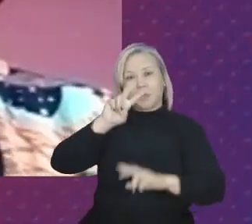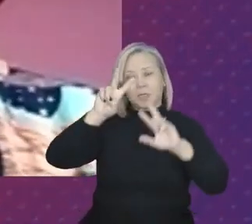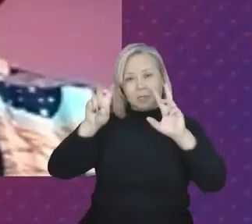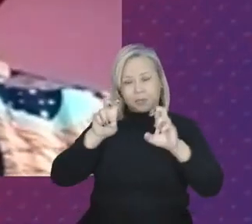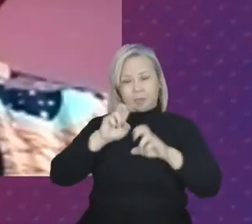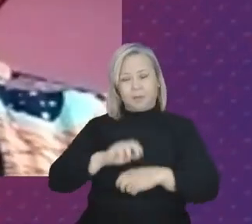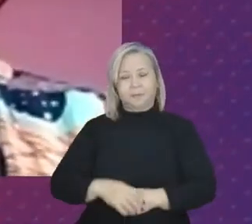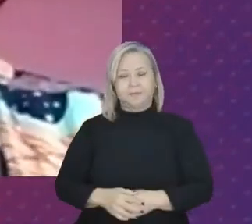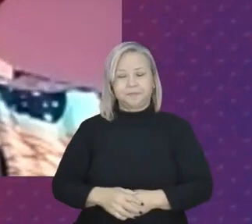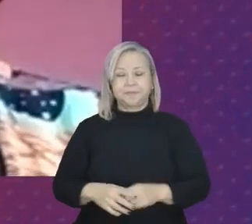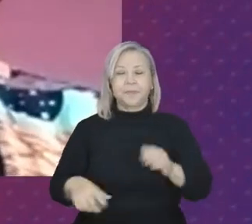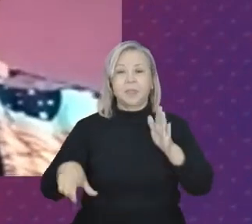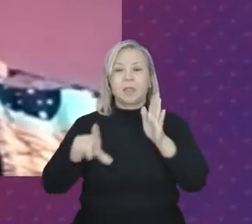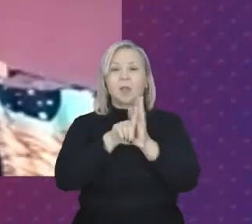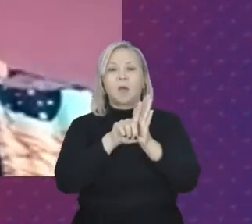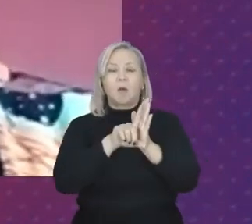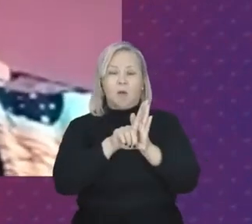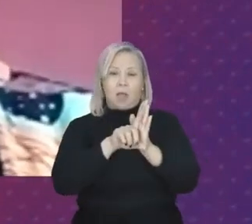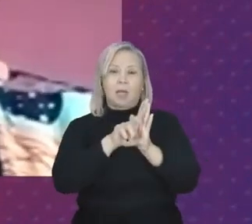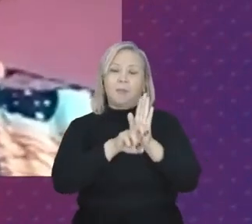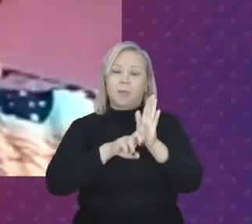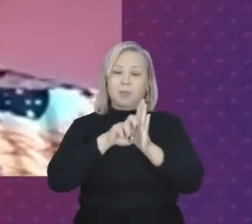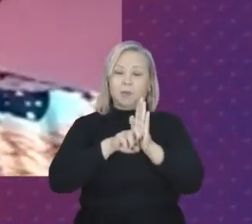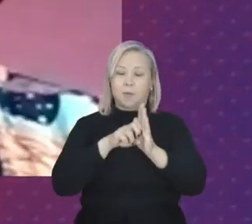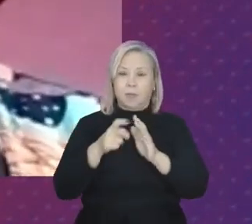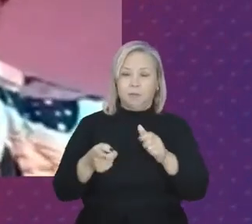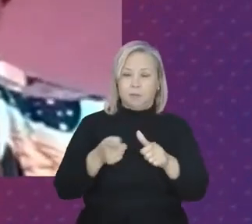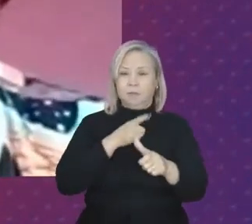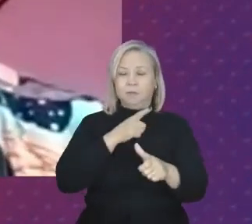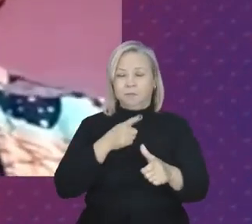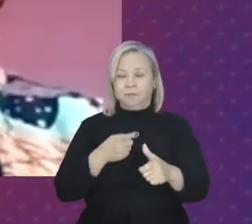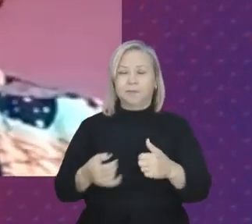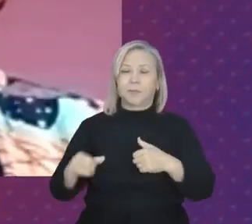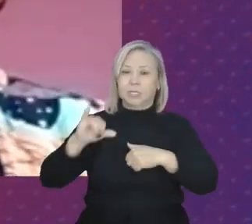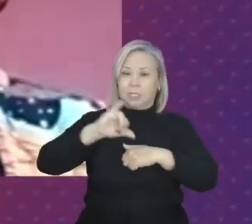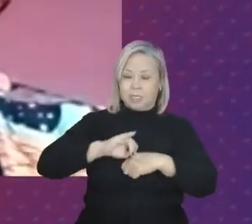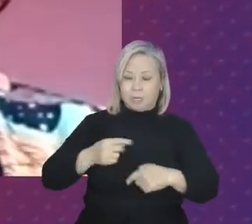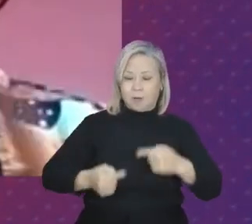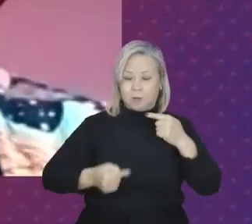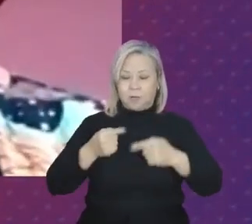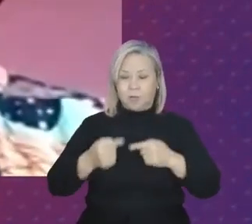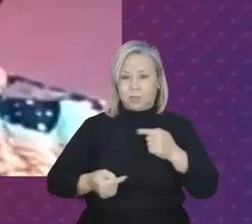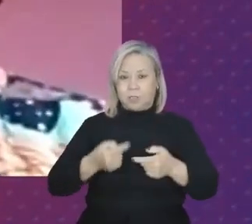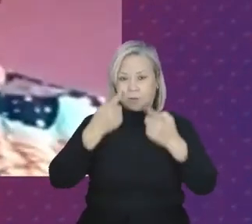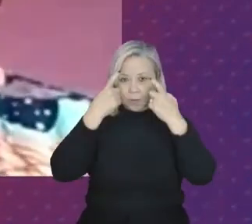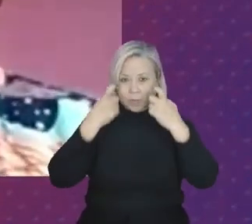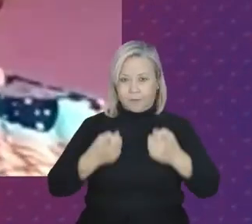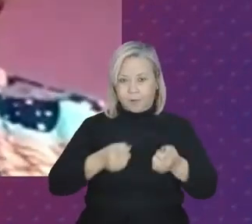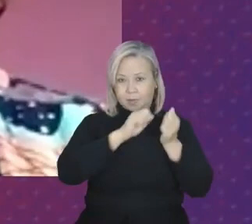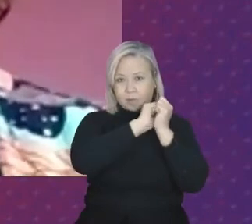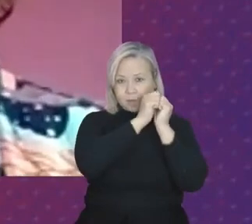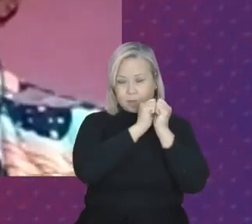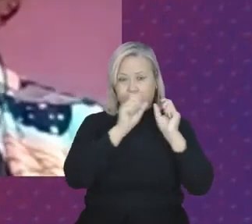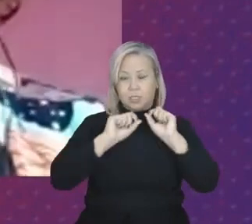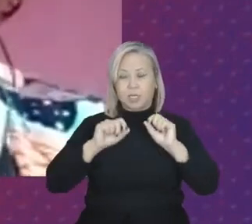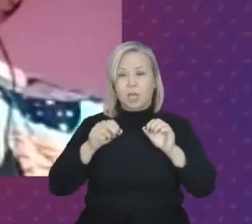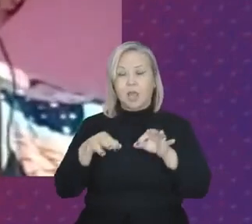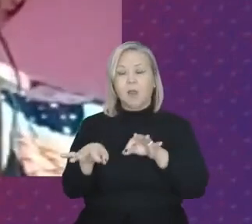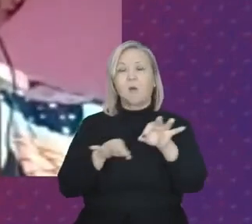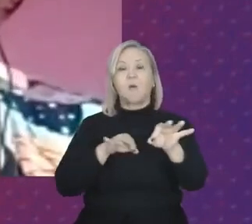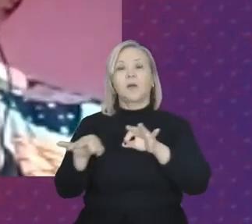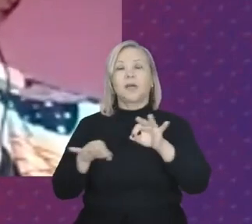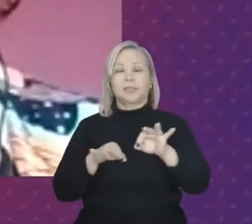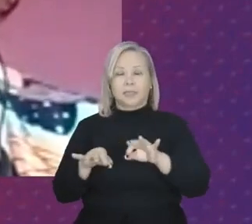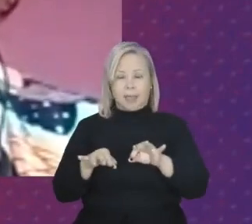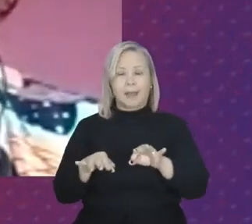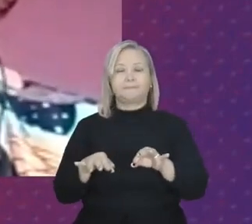primeira discussão que ela vai trazer, central para a questão da violência doméstica, é a categorização dessa violência doméstica.